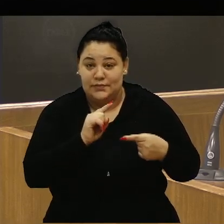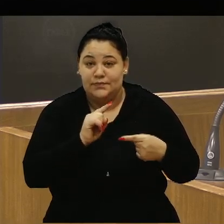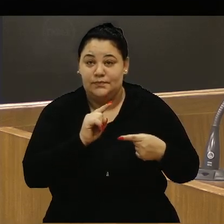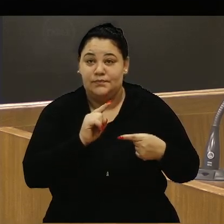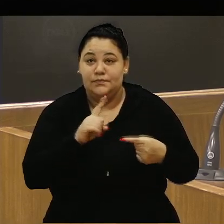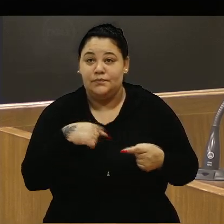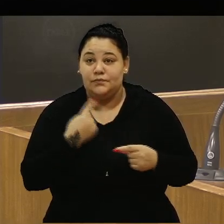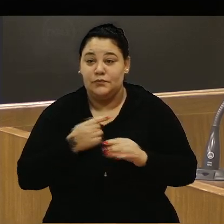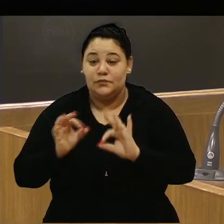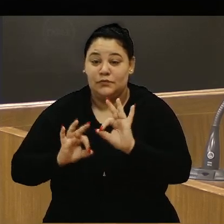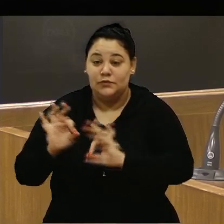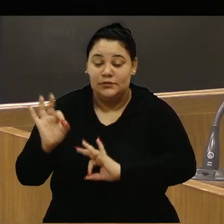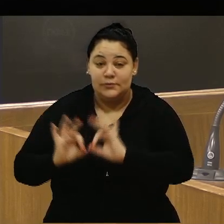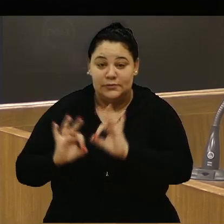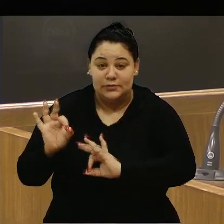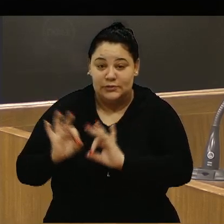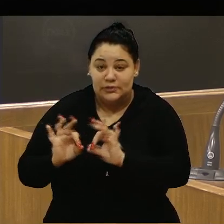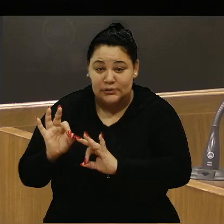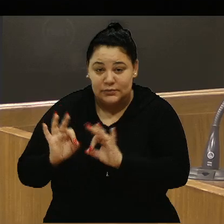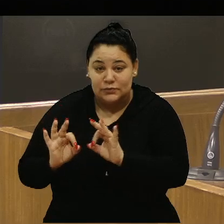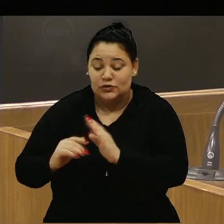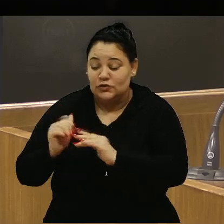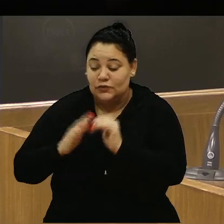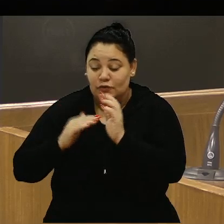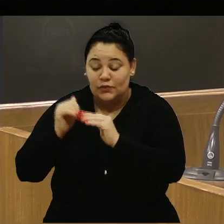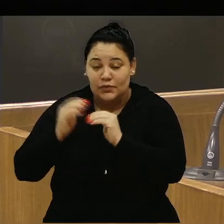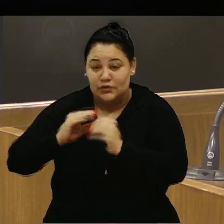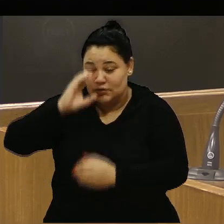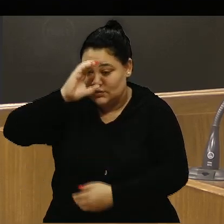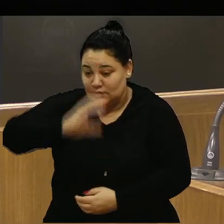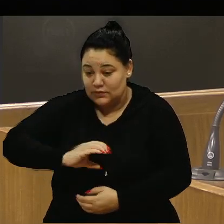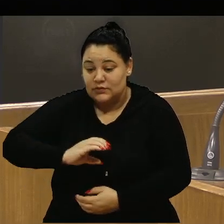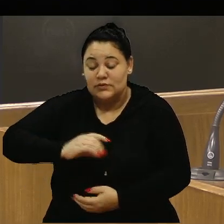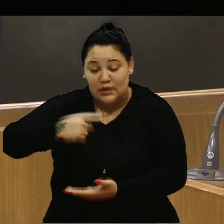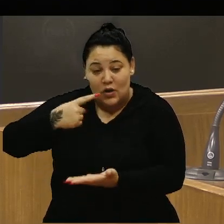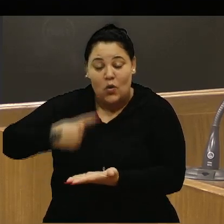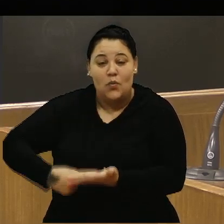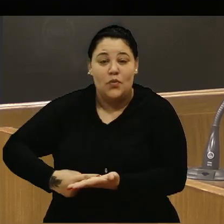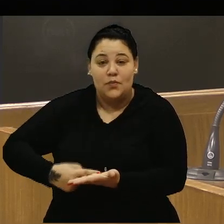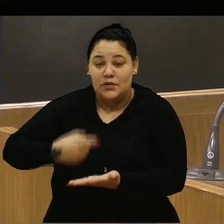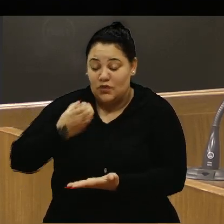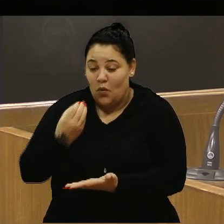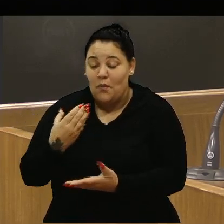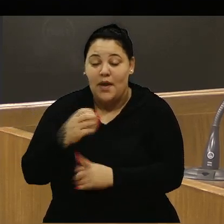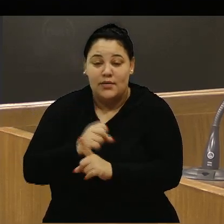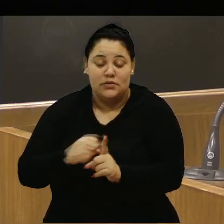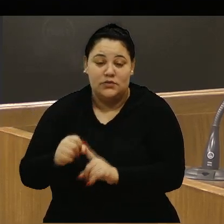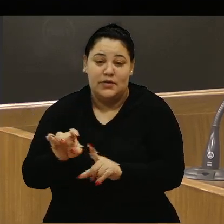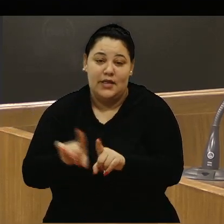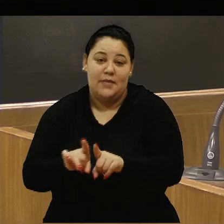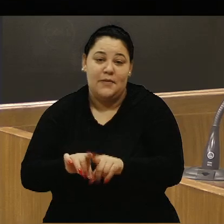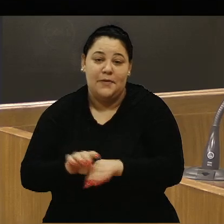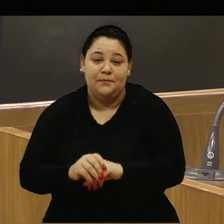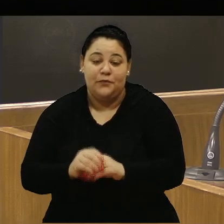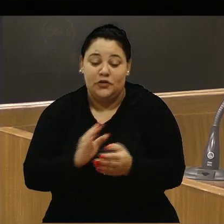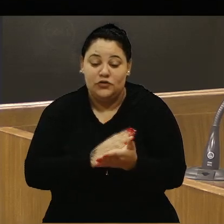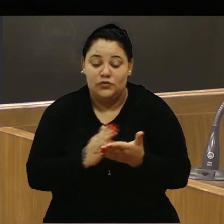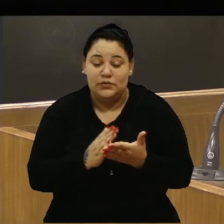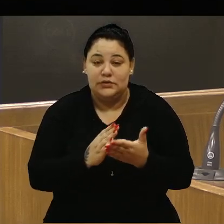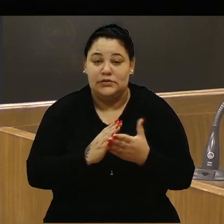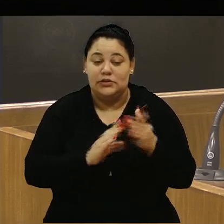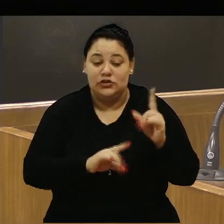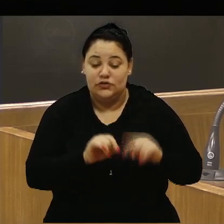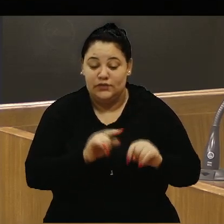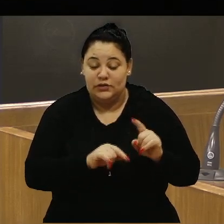cidadãos conscientes e comprometidos com o bem comum. Iniciamos nossas atividades comemorativas